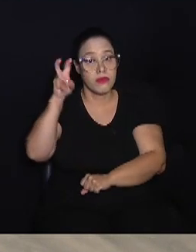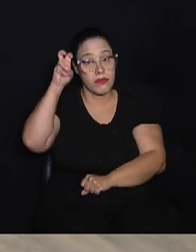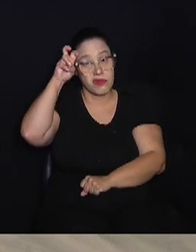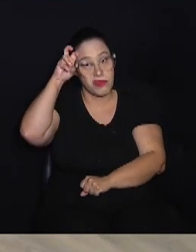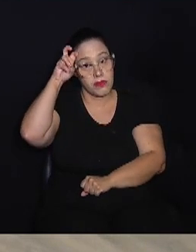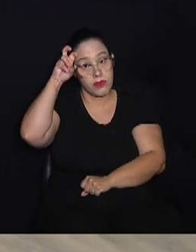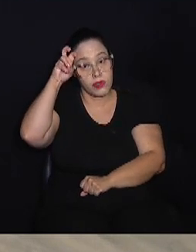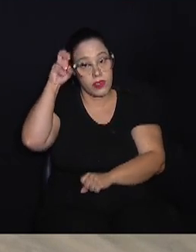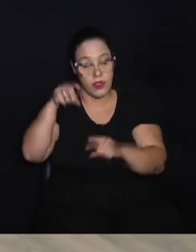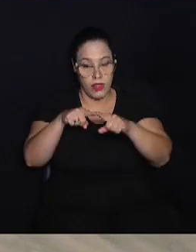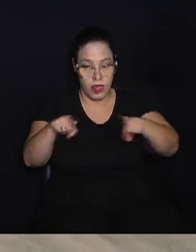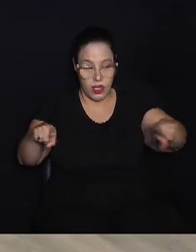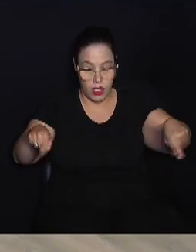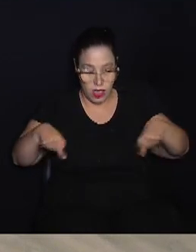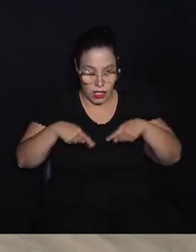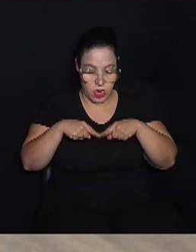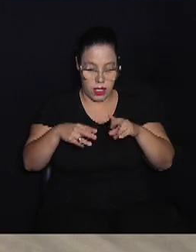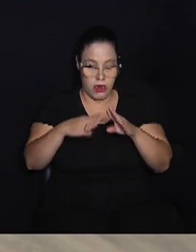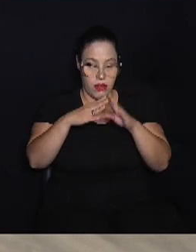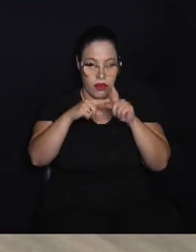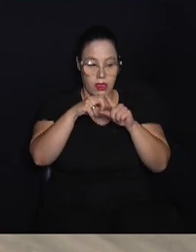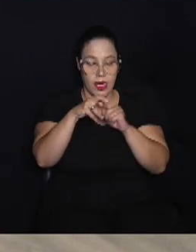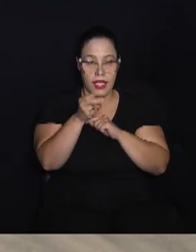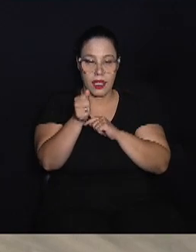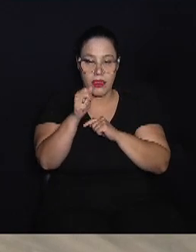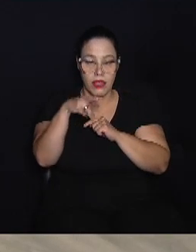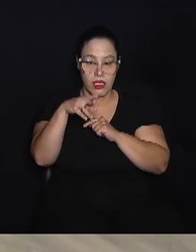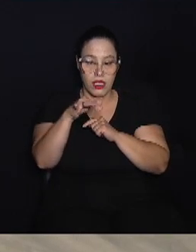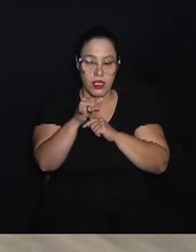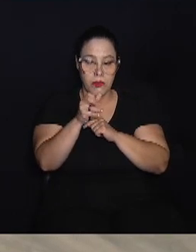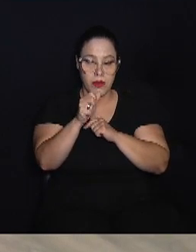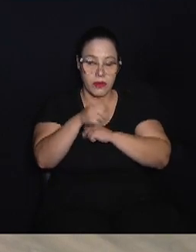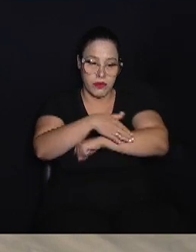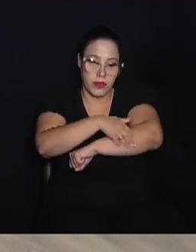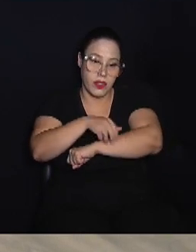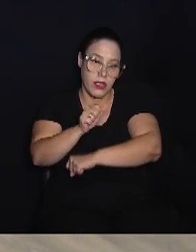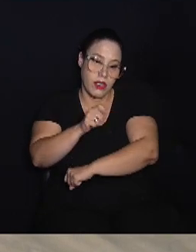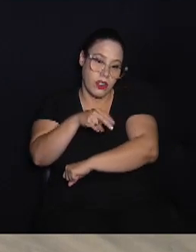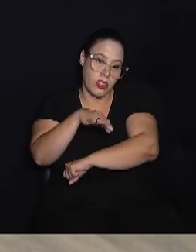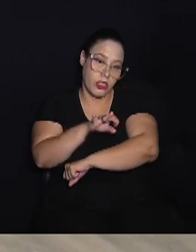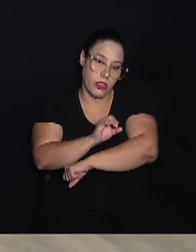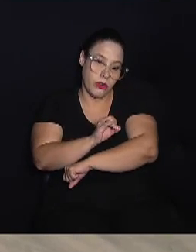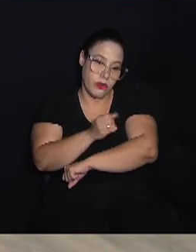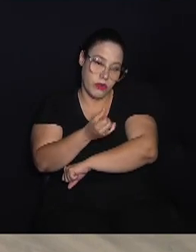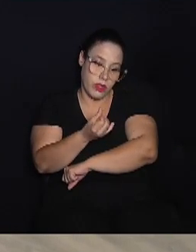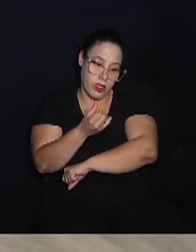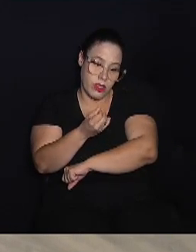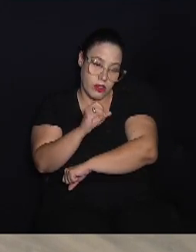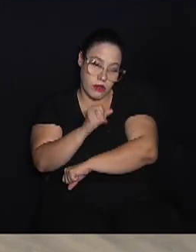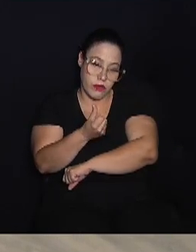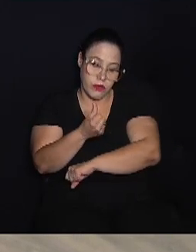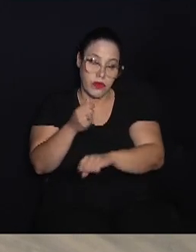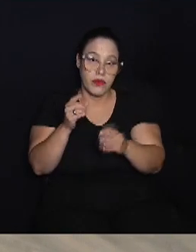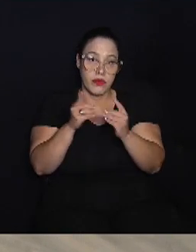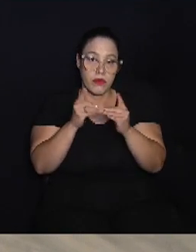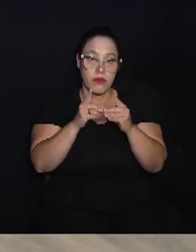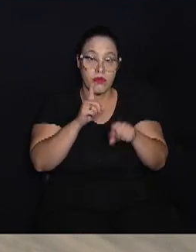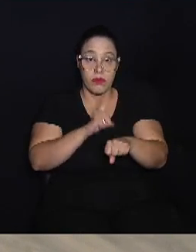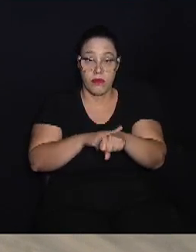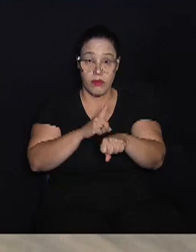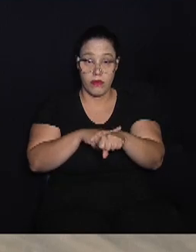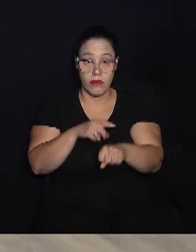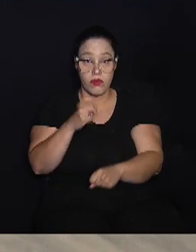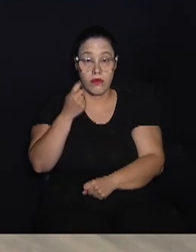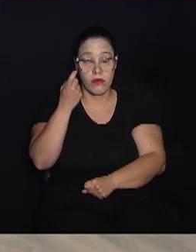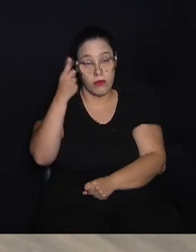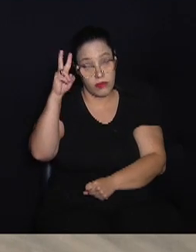instalada no salão paroquial da Igreja Santa Isabel, que fica na rua Ângelo Vicentim, 601. O horário de atendimento é de